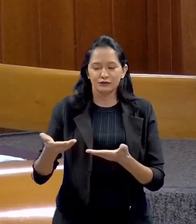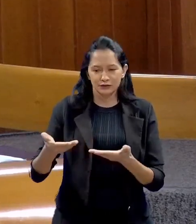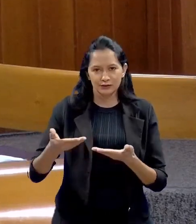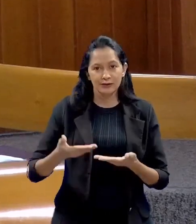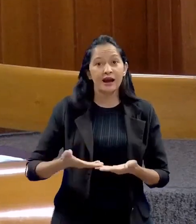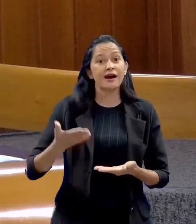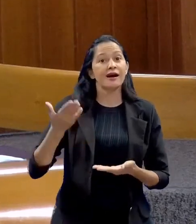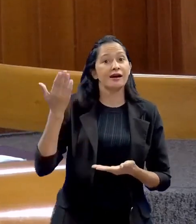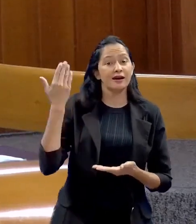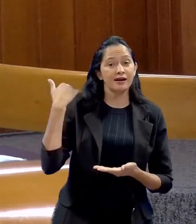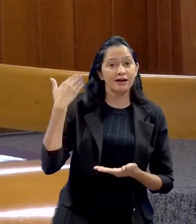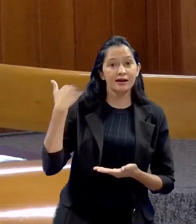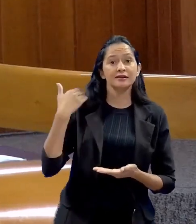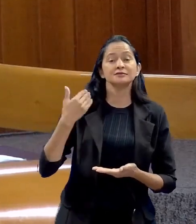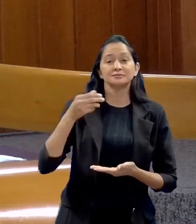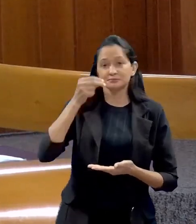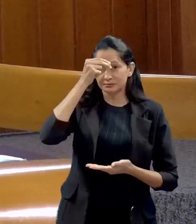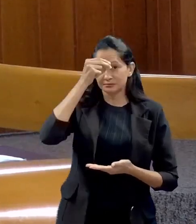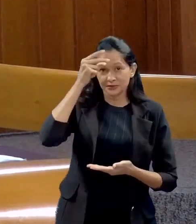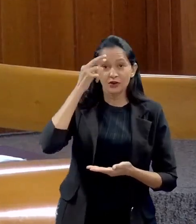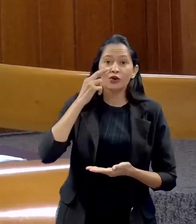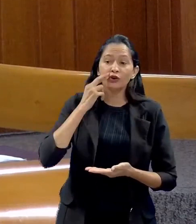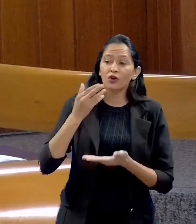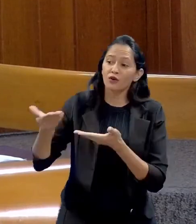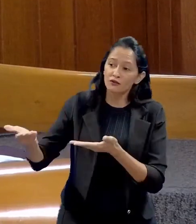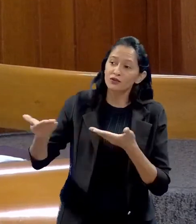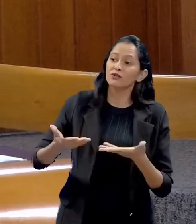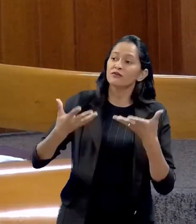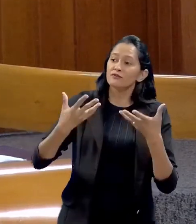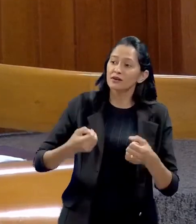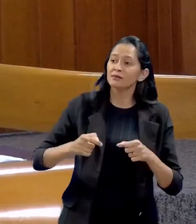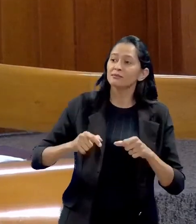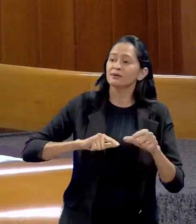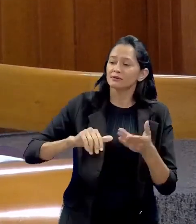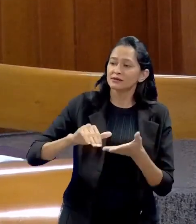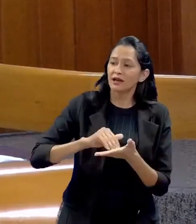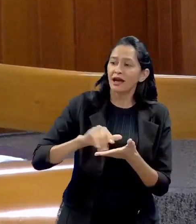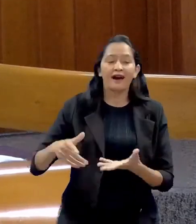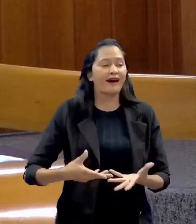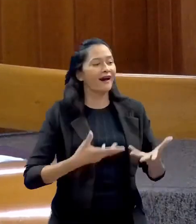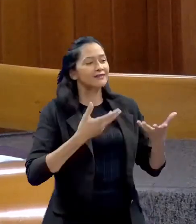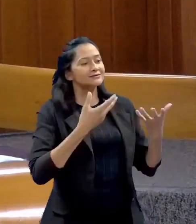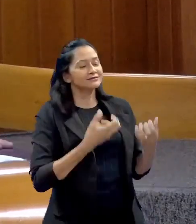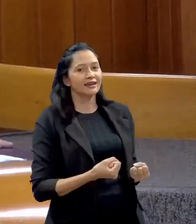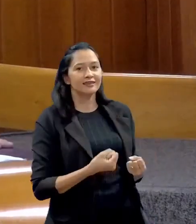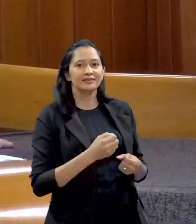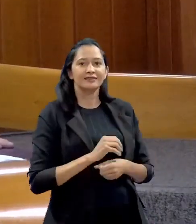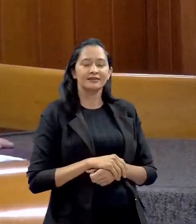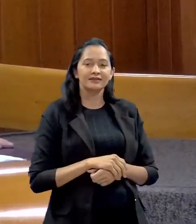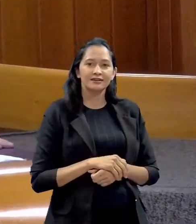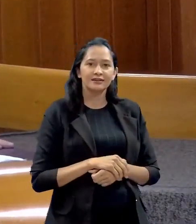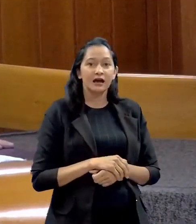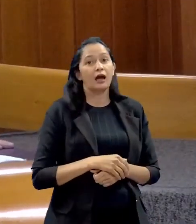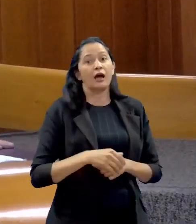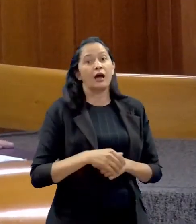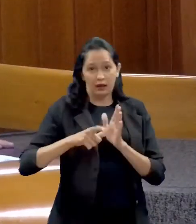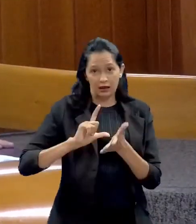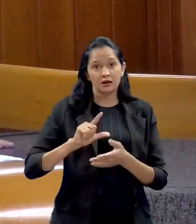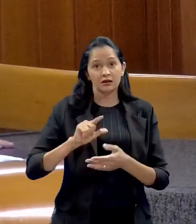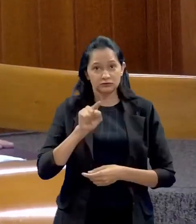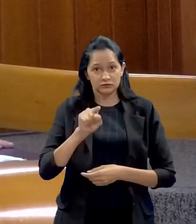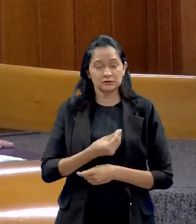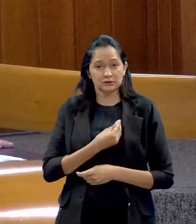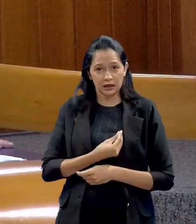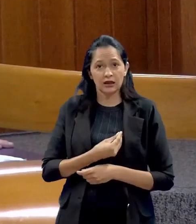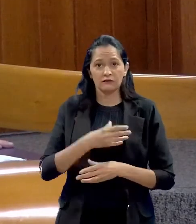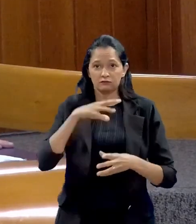você aceitou, Ricardo. Eu acredito, enquanto você estava lá, você estava desenvolvendo um bom trabalho.